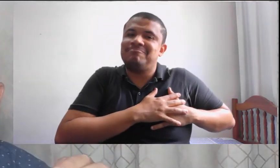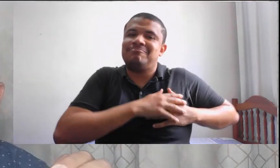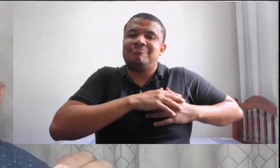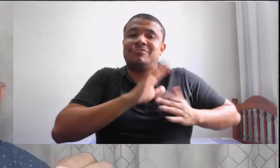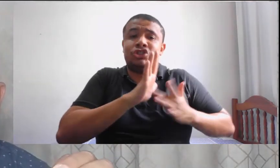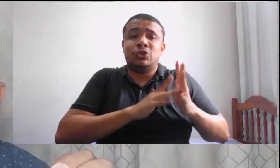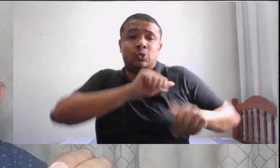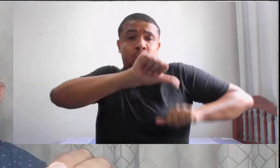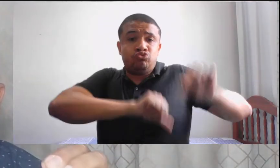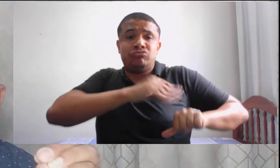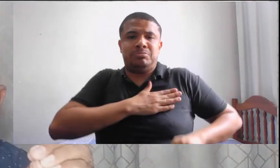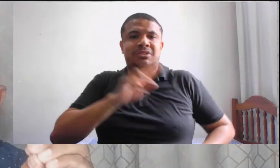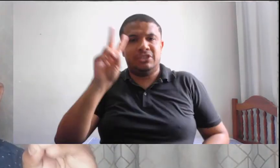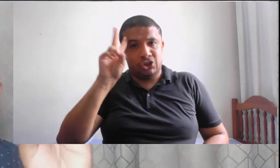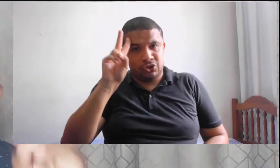vida.